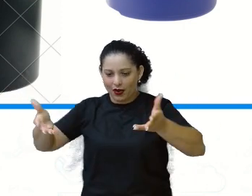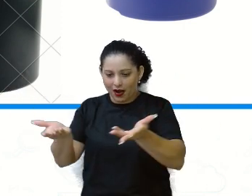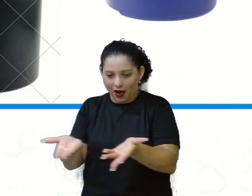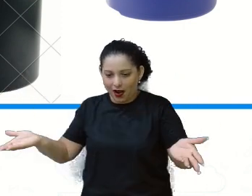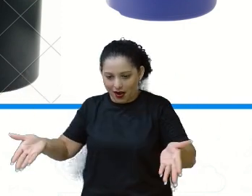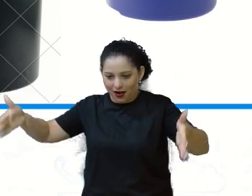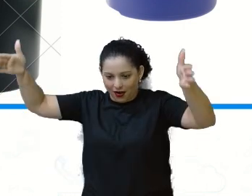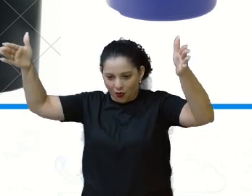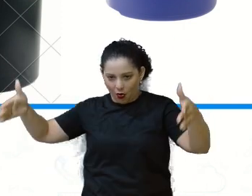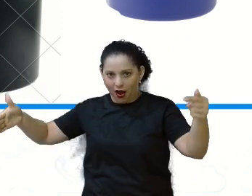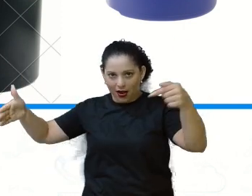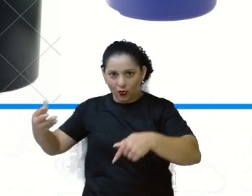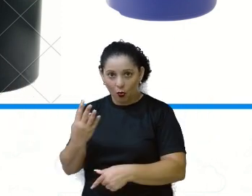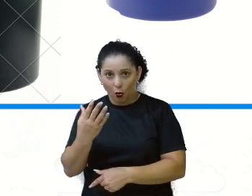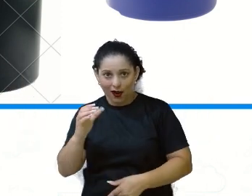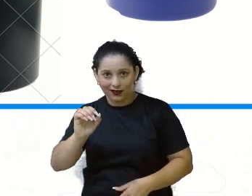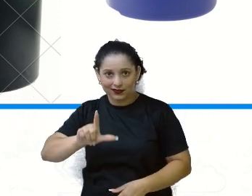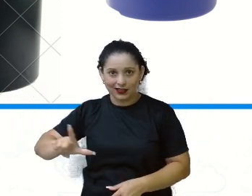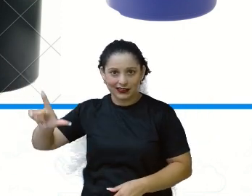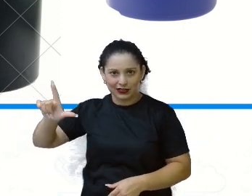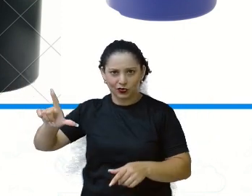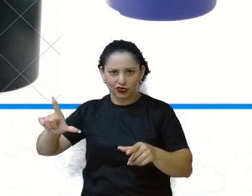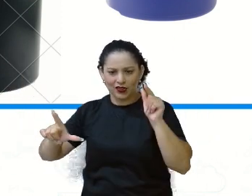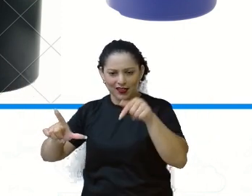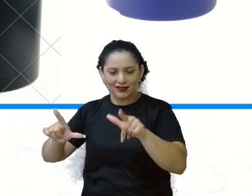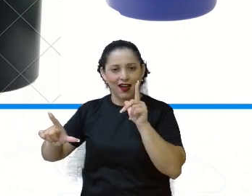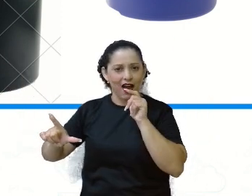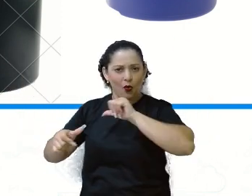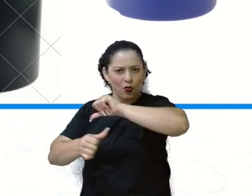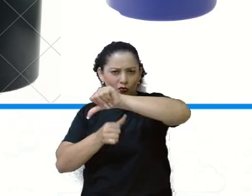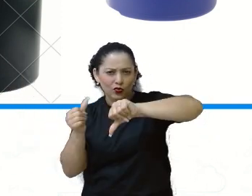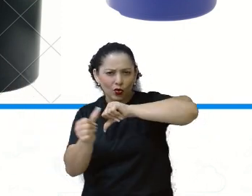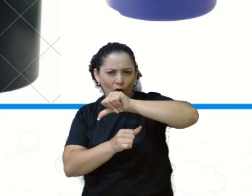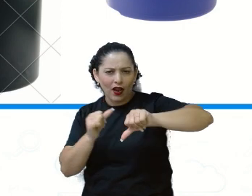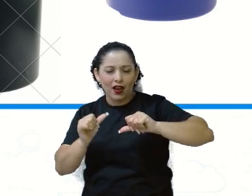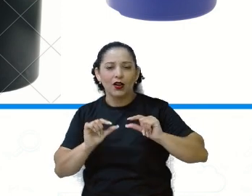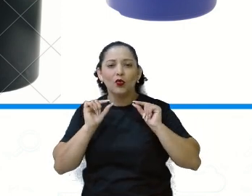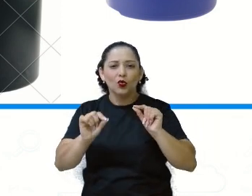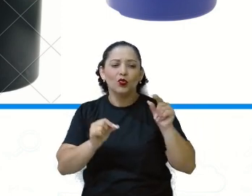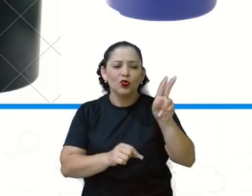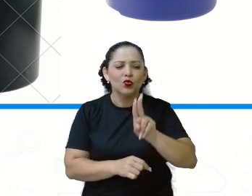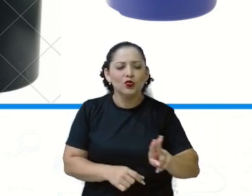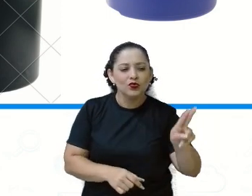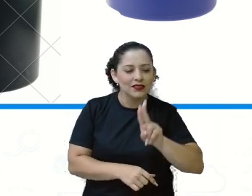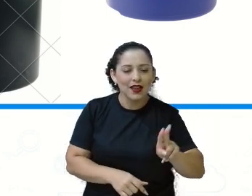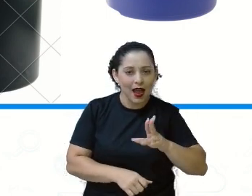40 litros. Utilizando quais recipientes Mário